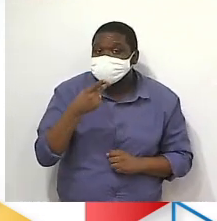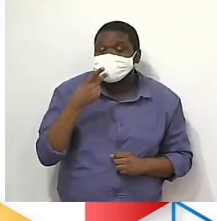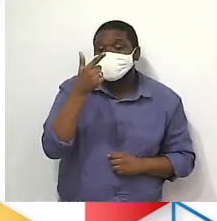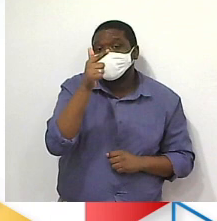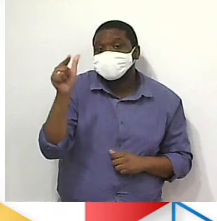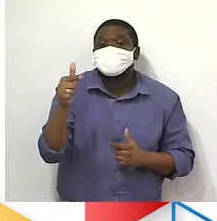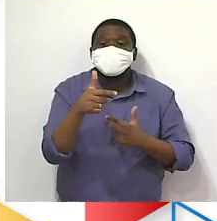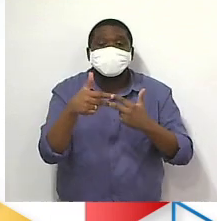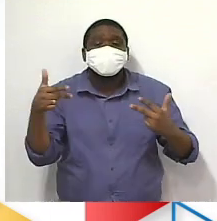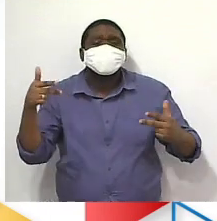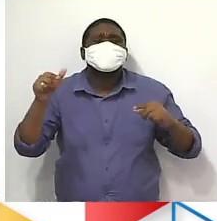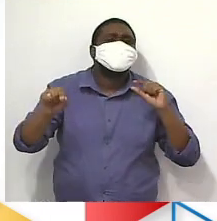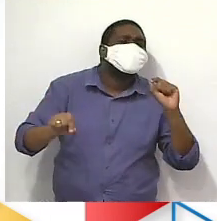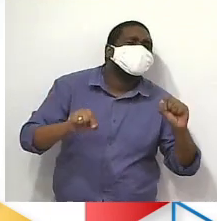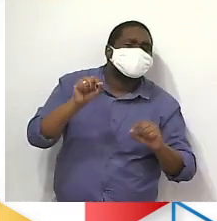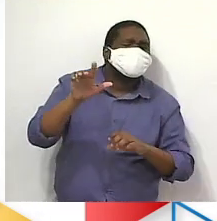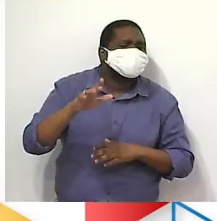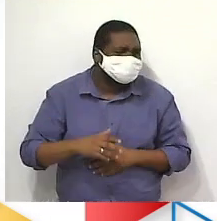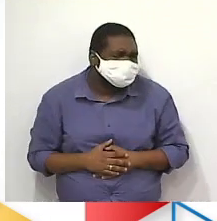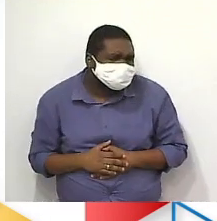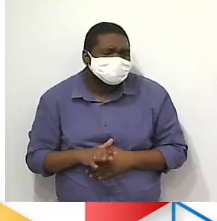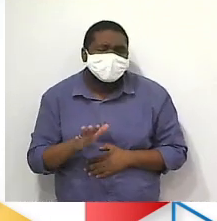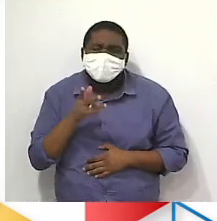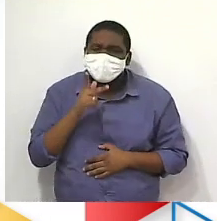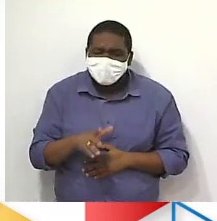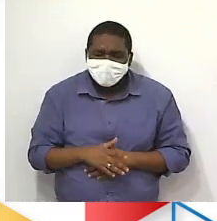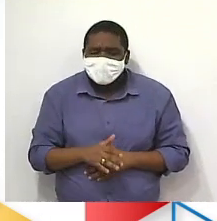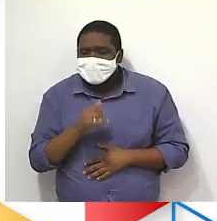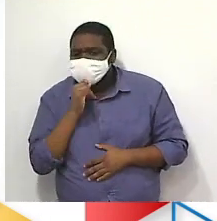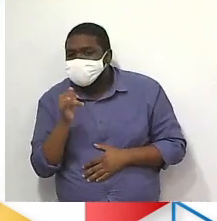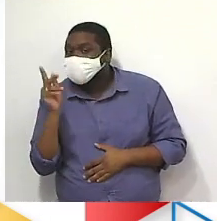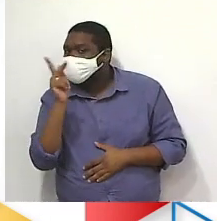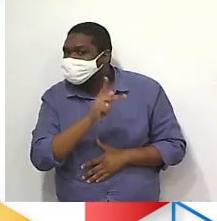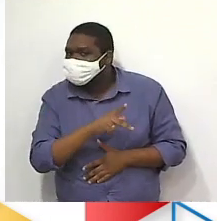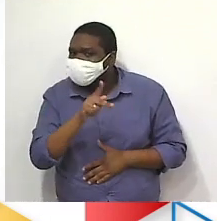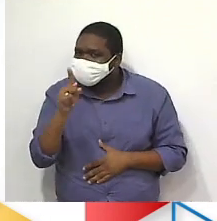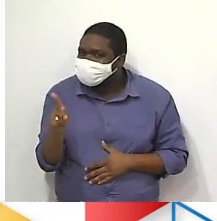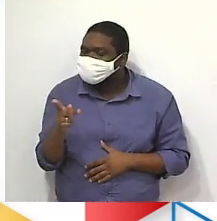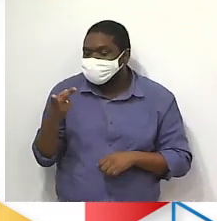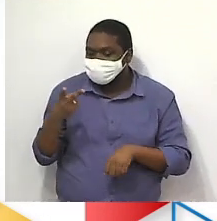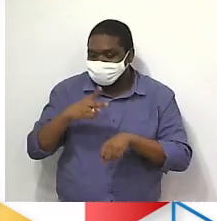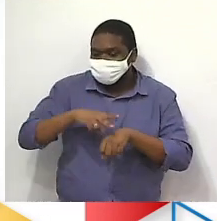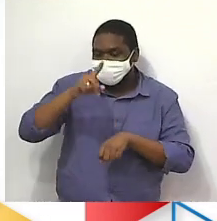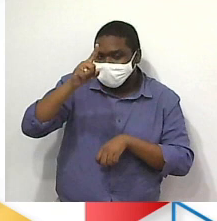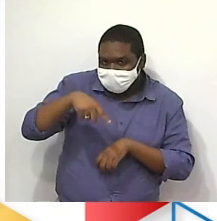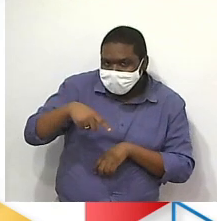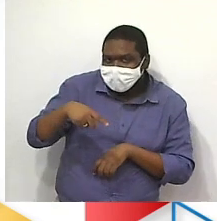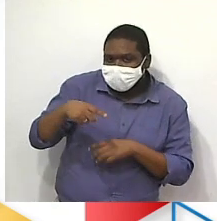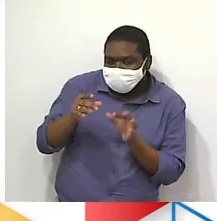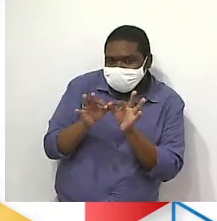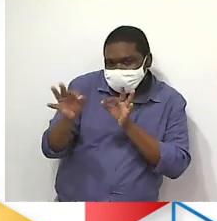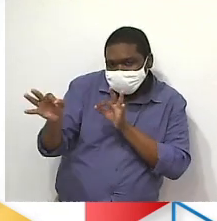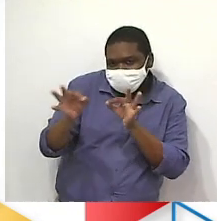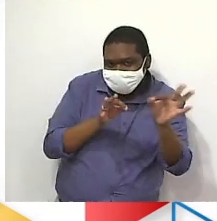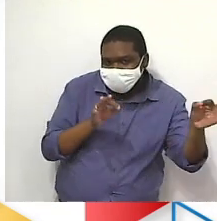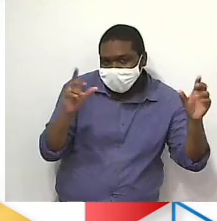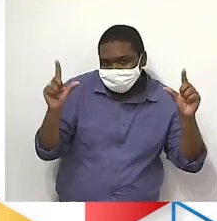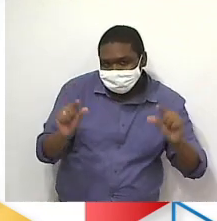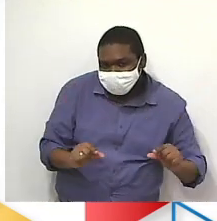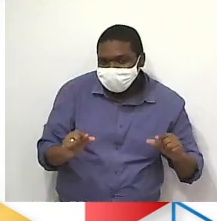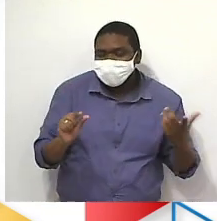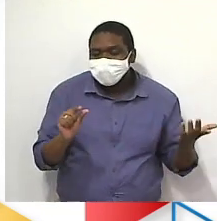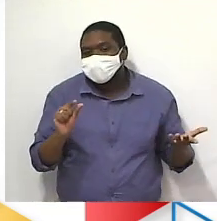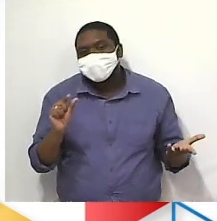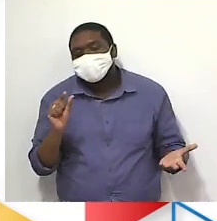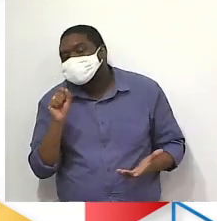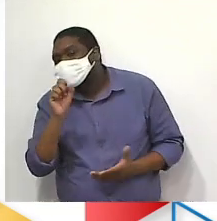é: professor, mas se as duas medidas são menores que uma delas,